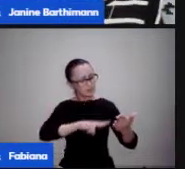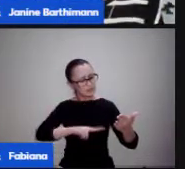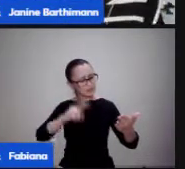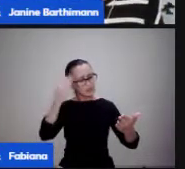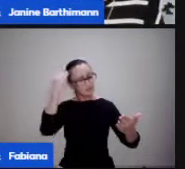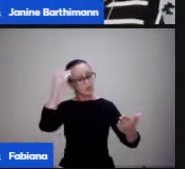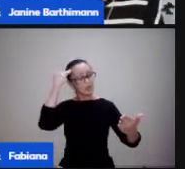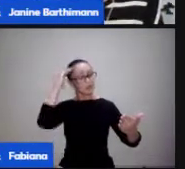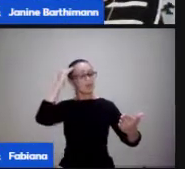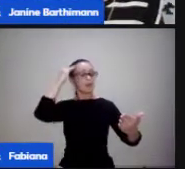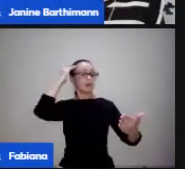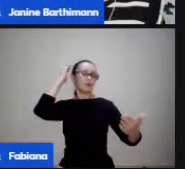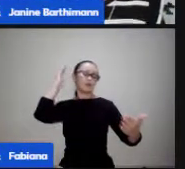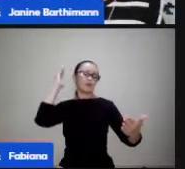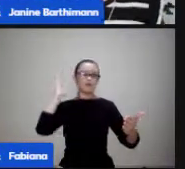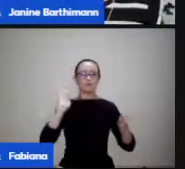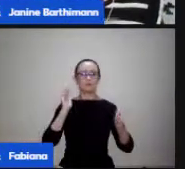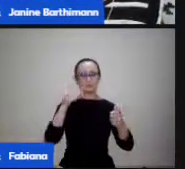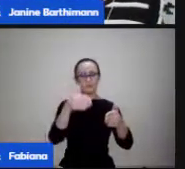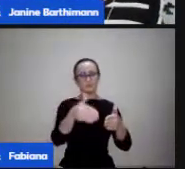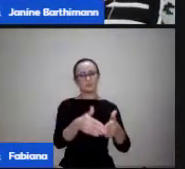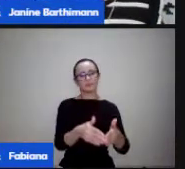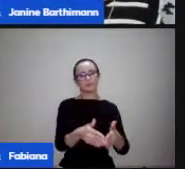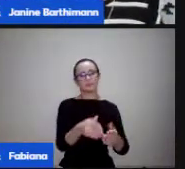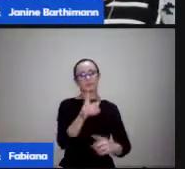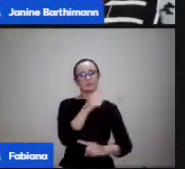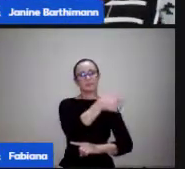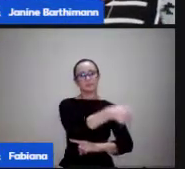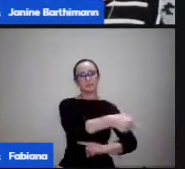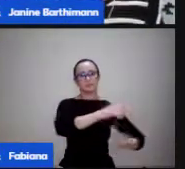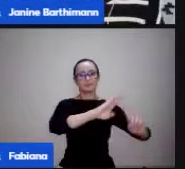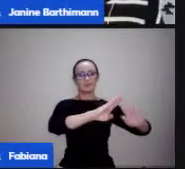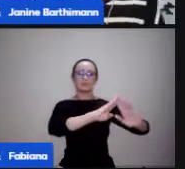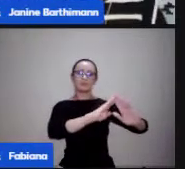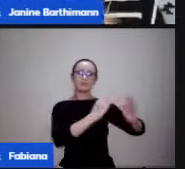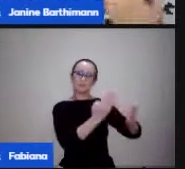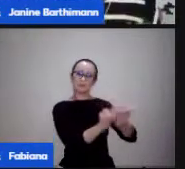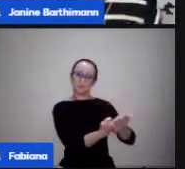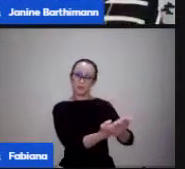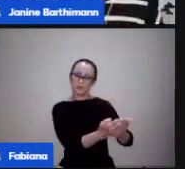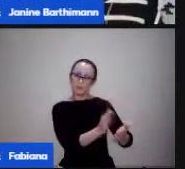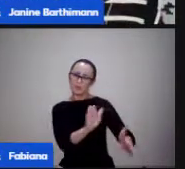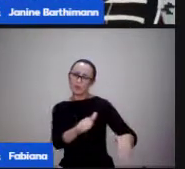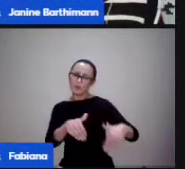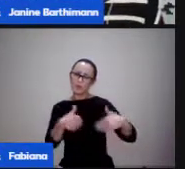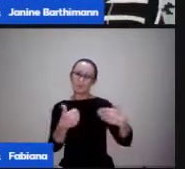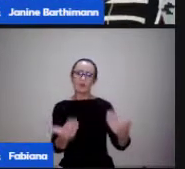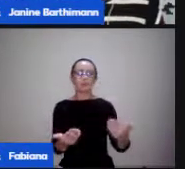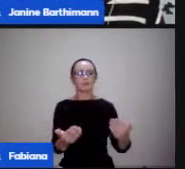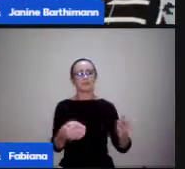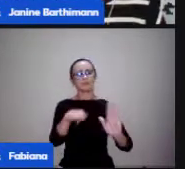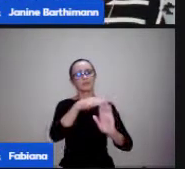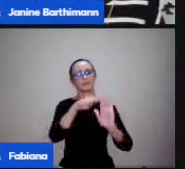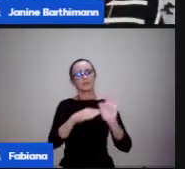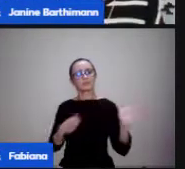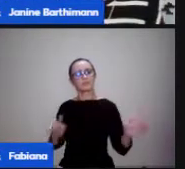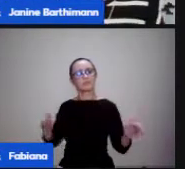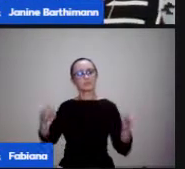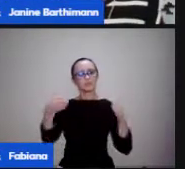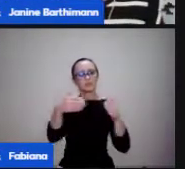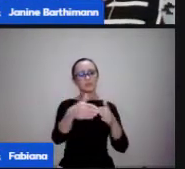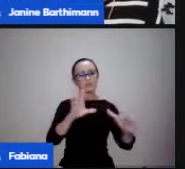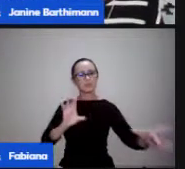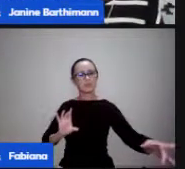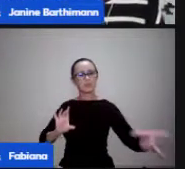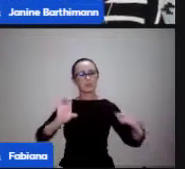referente ao objetivo da escola. Quais são os objetivos da escola que tem relação com a citação